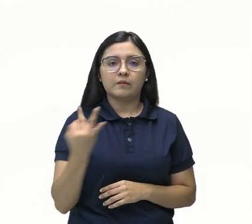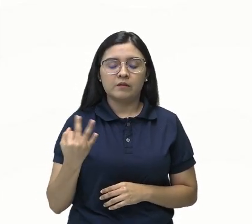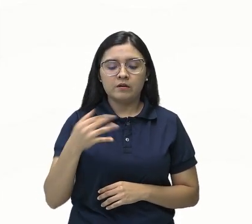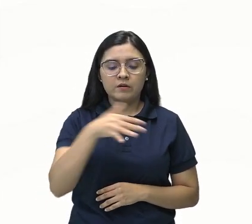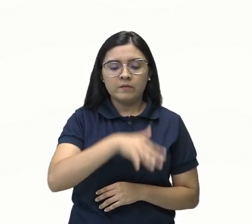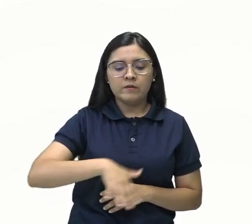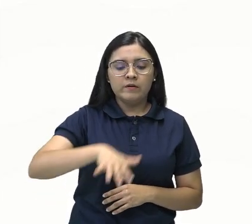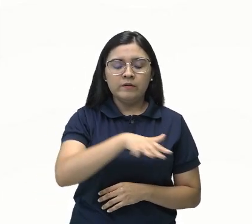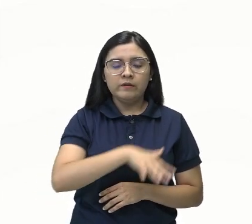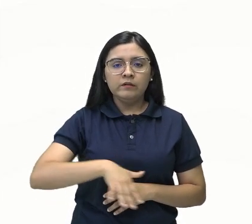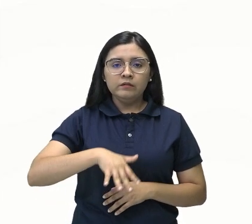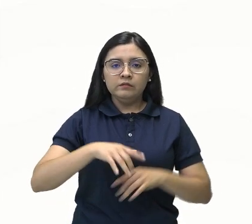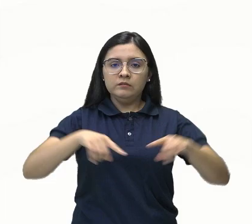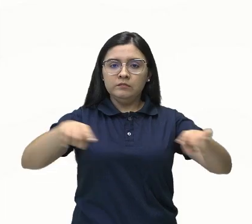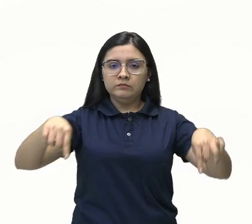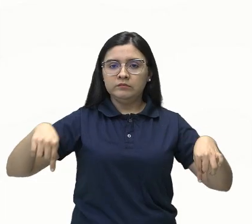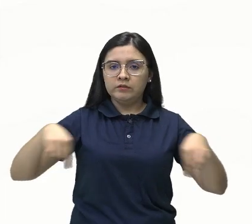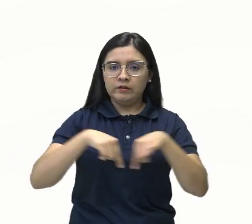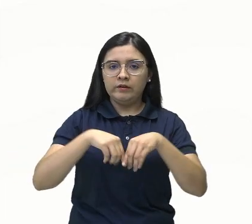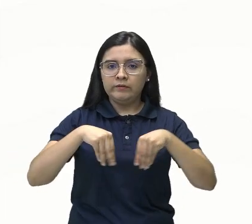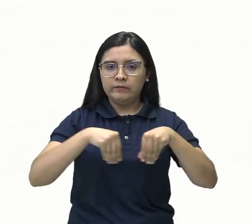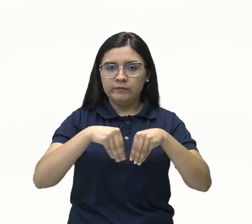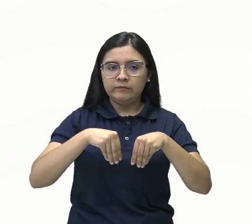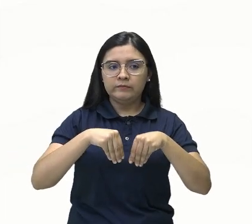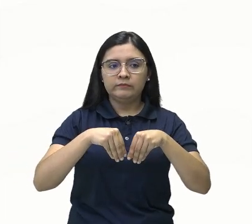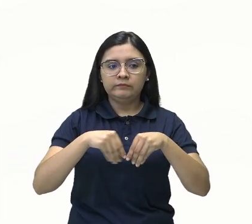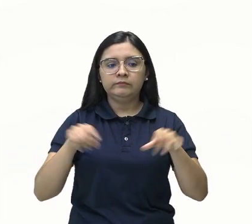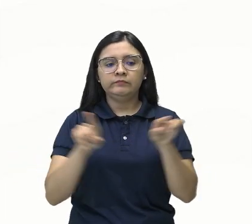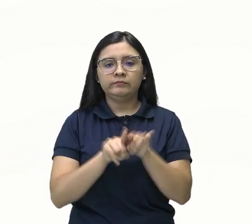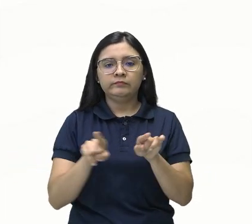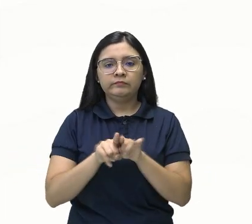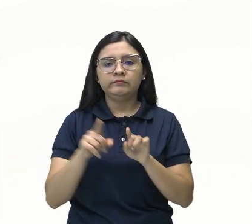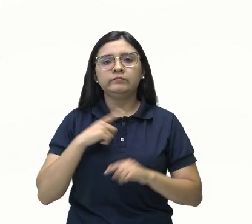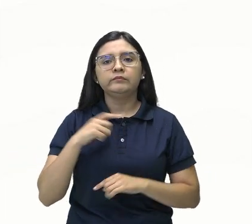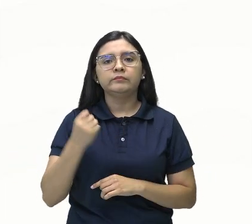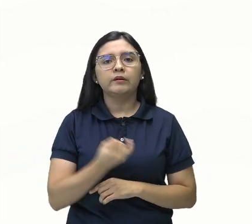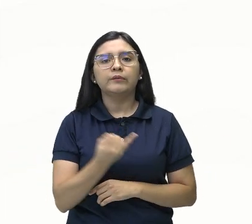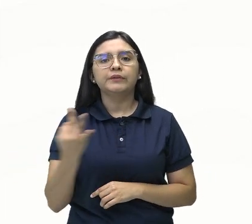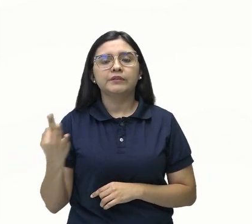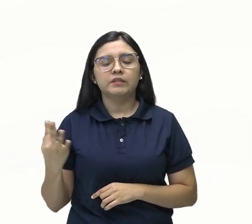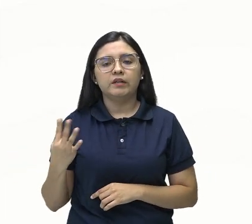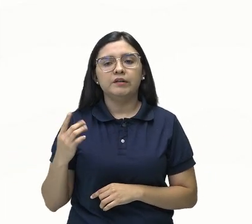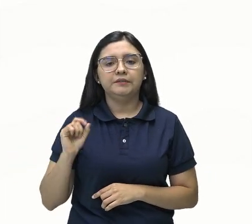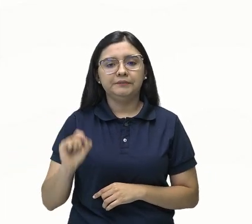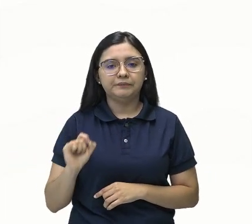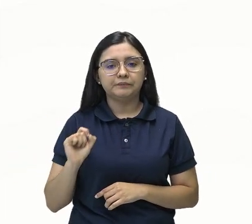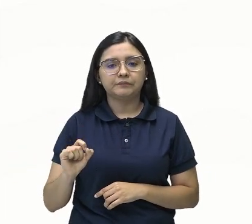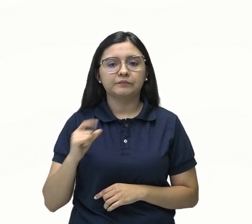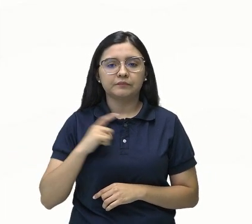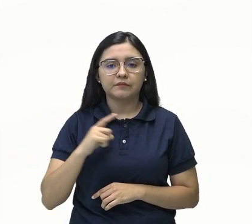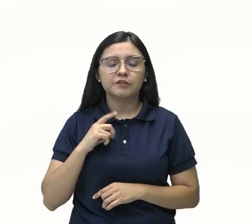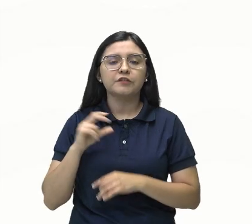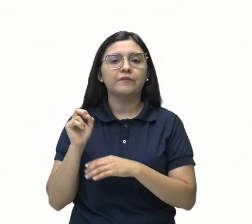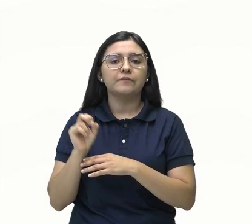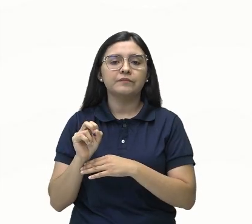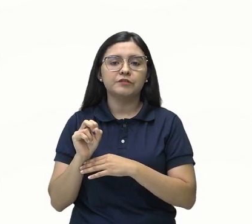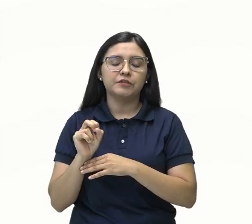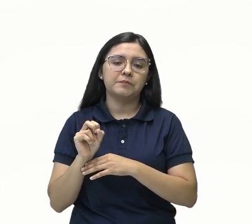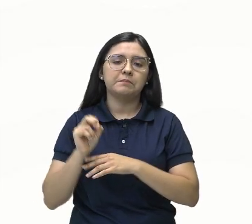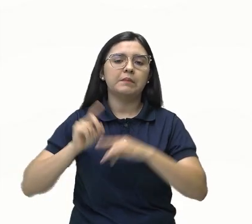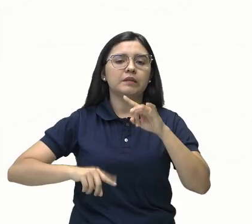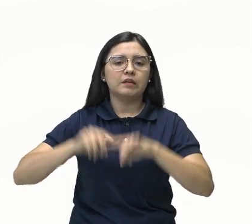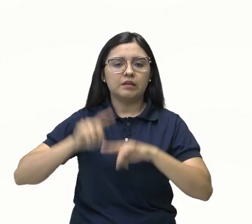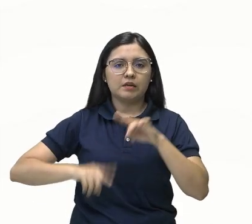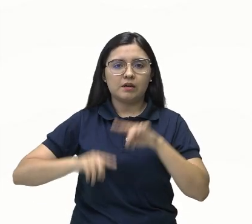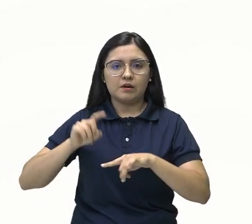ali de um terreno, né, e nós tínhamos uma quantidade de fertilizante.